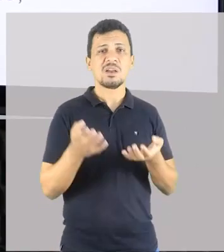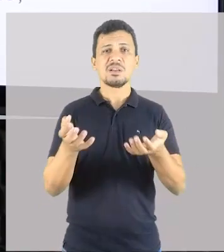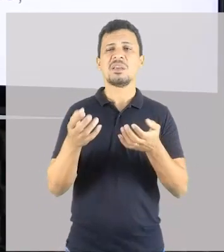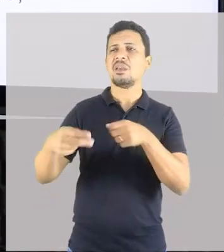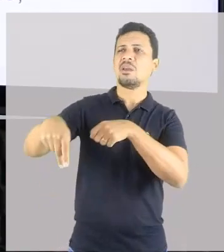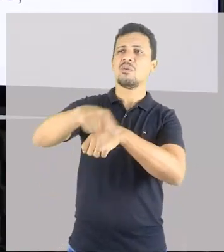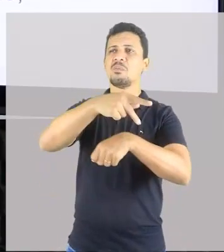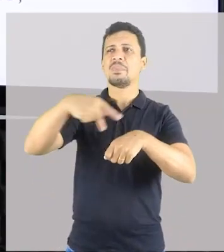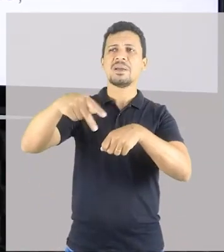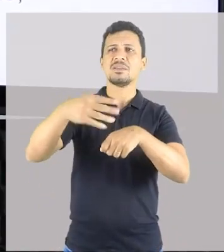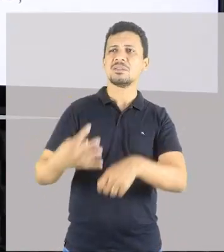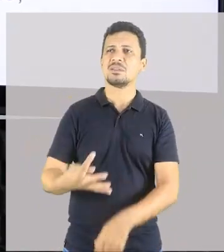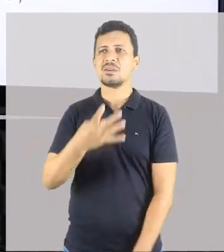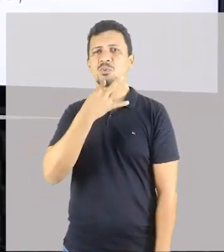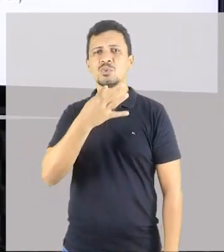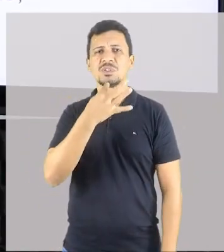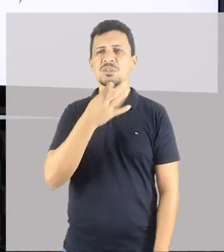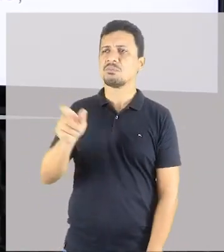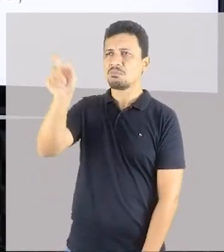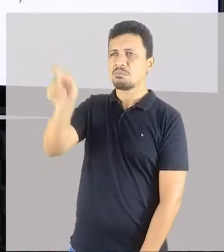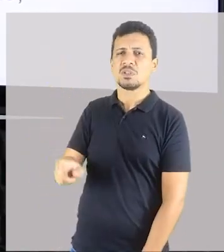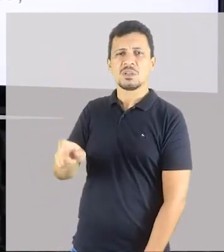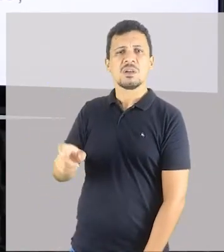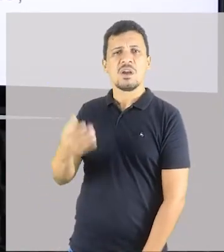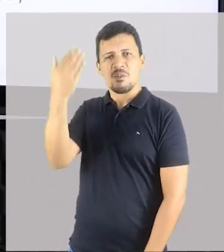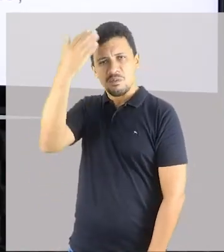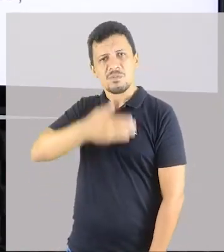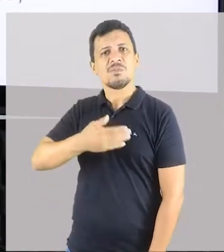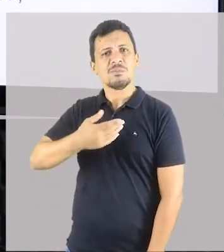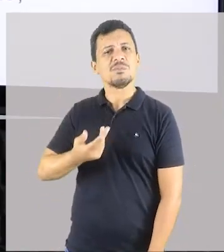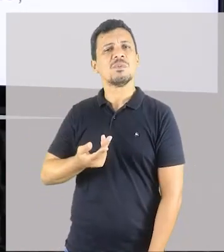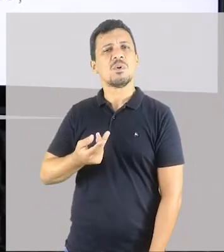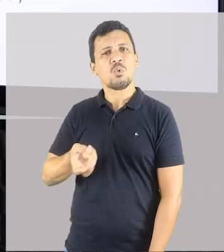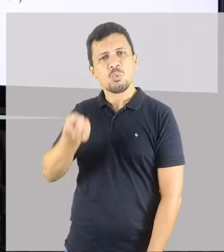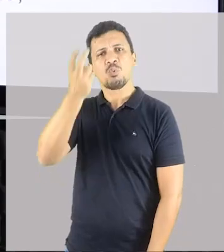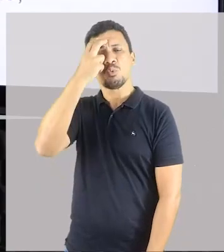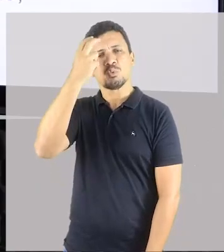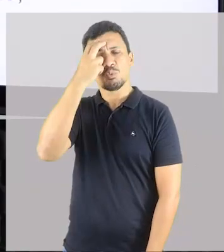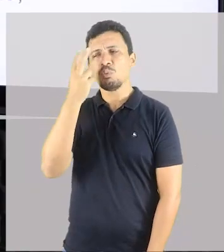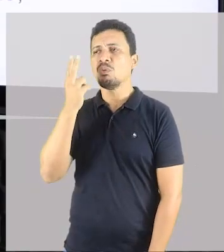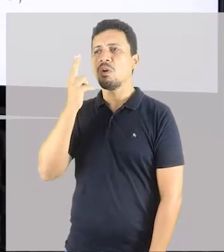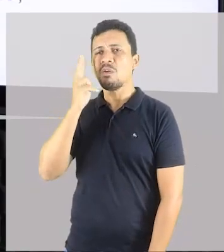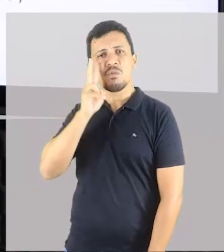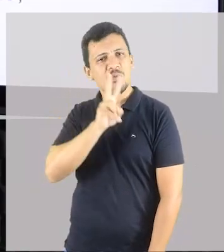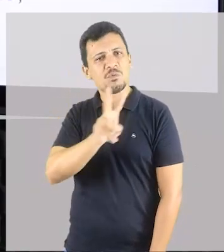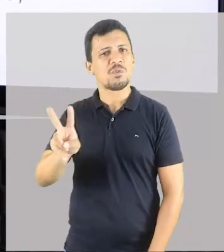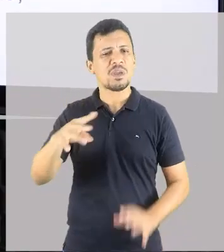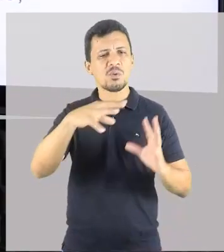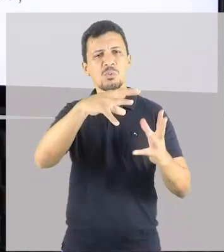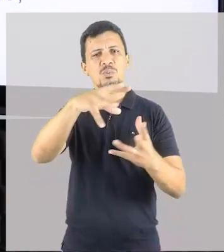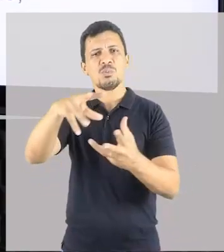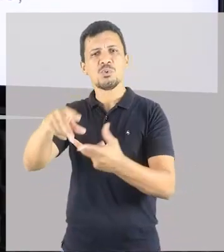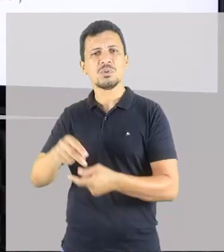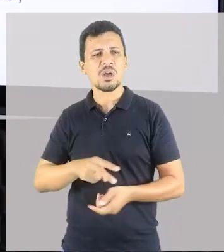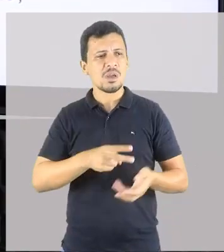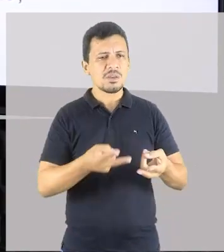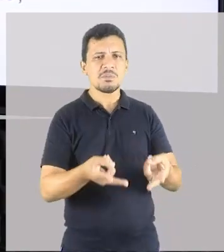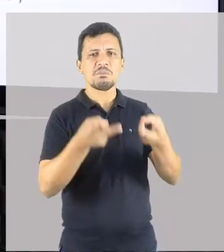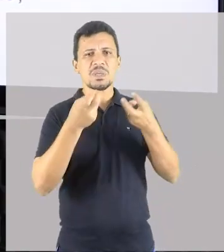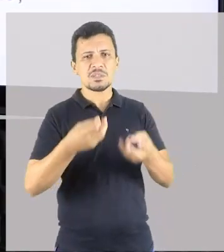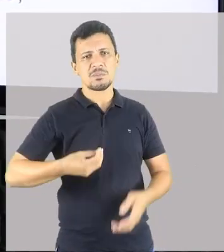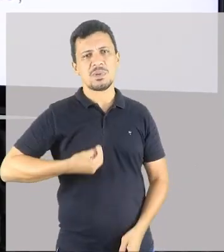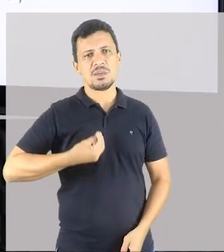como pessoas, né, que de fato tem a sua cultura, tem a sua forma de ver o mundo, a sua forma de ler a